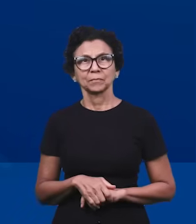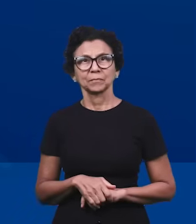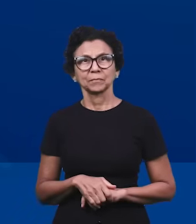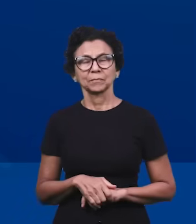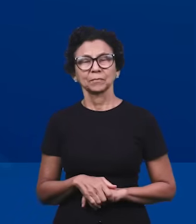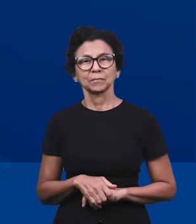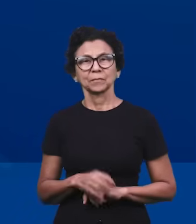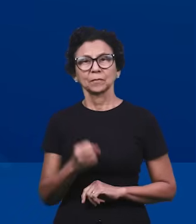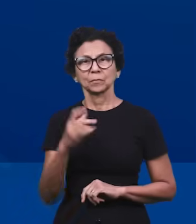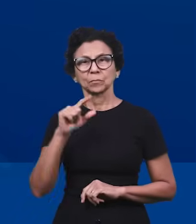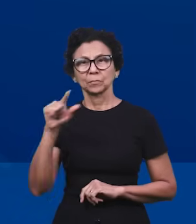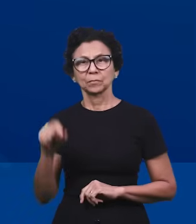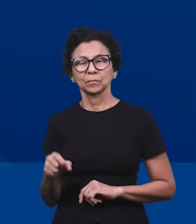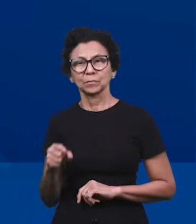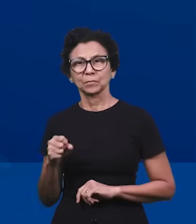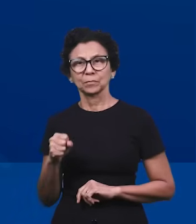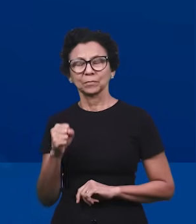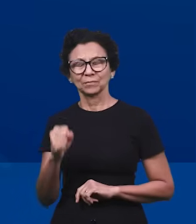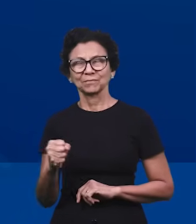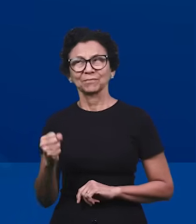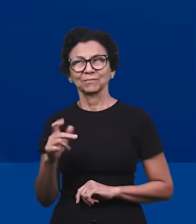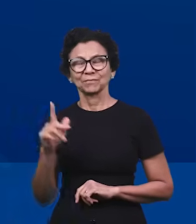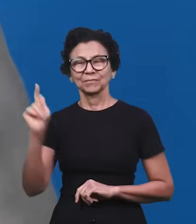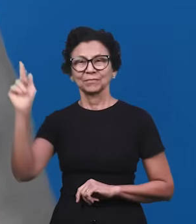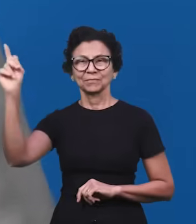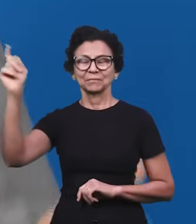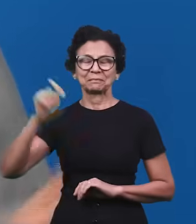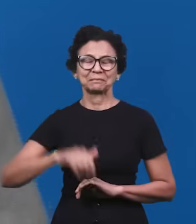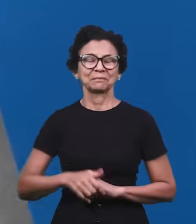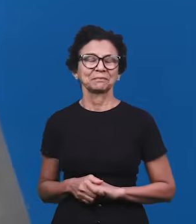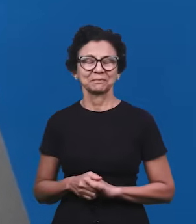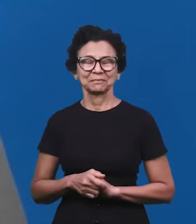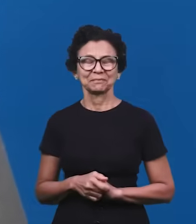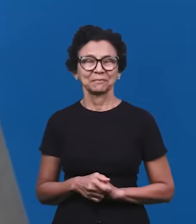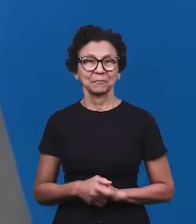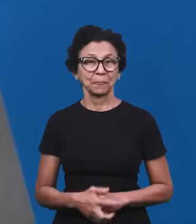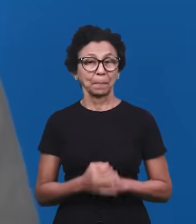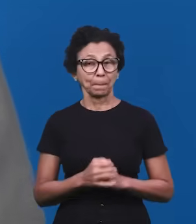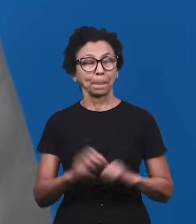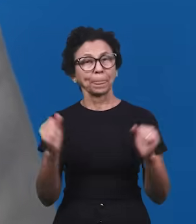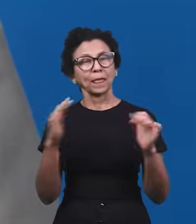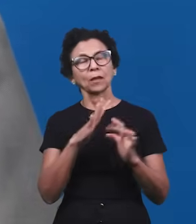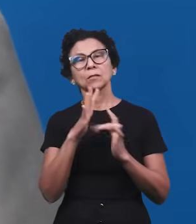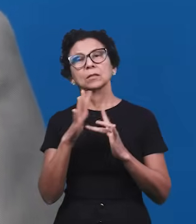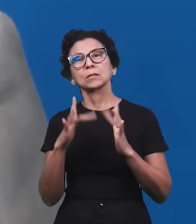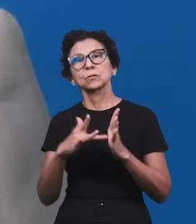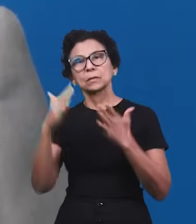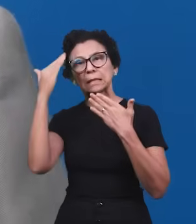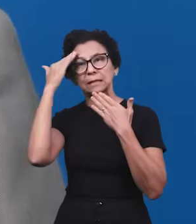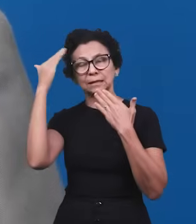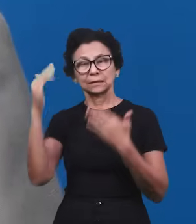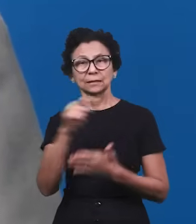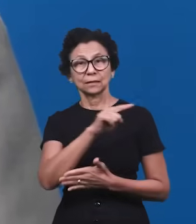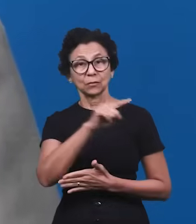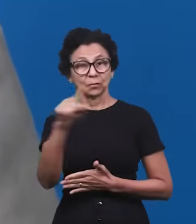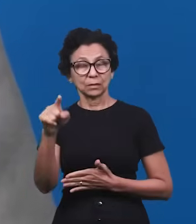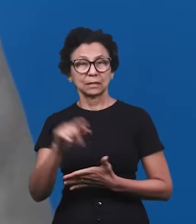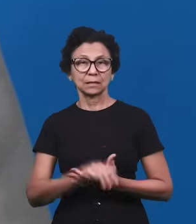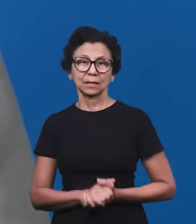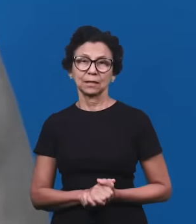pastor na eternidade. A paz, Senhor Jesus, irmãos. Amém, glória a Jesus. Eu quero agradecer aos irmãos que mandaram as